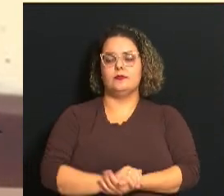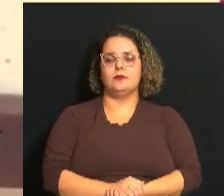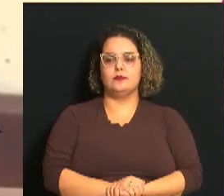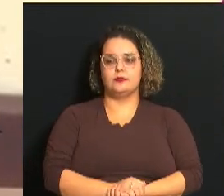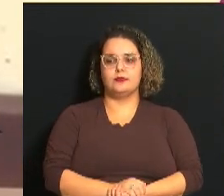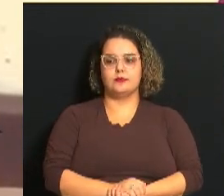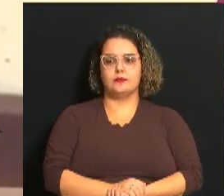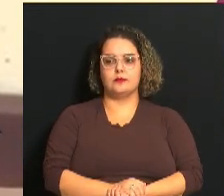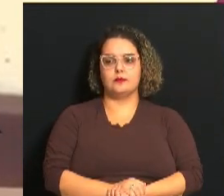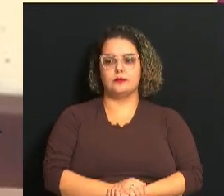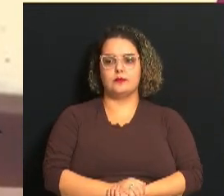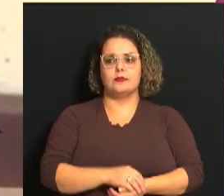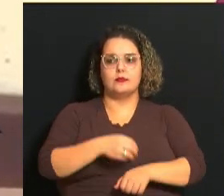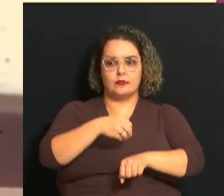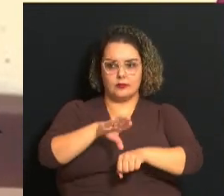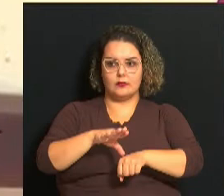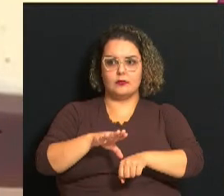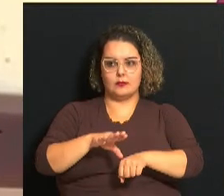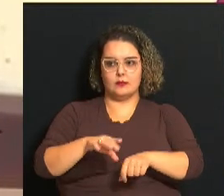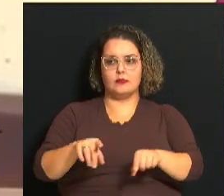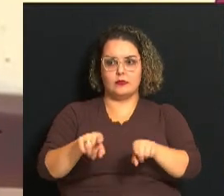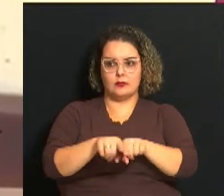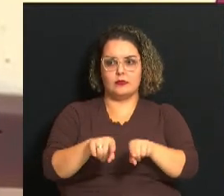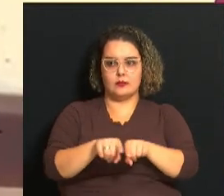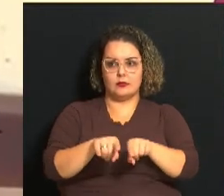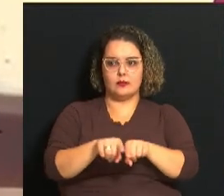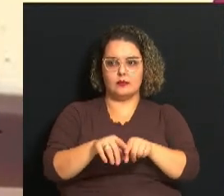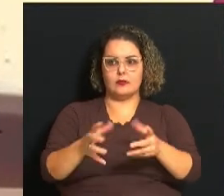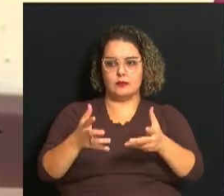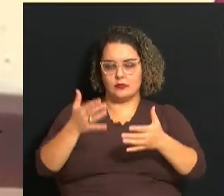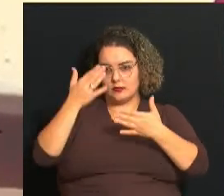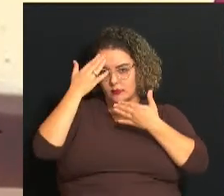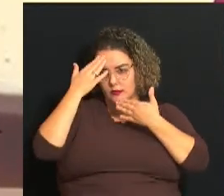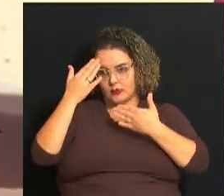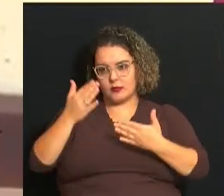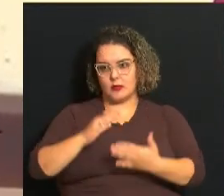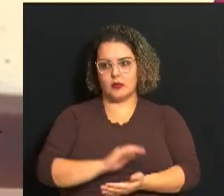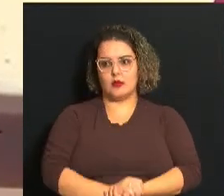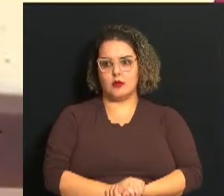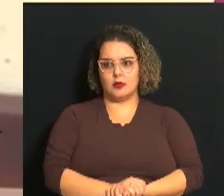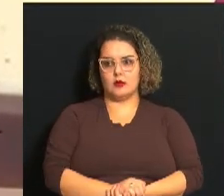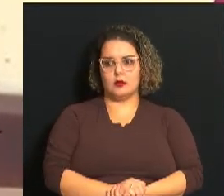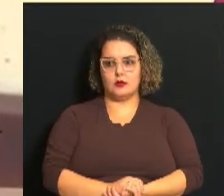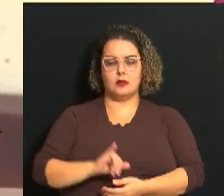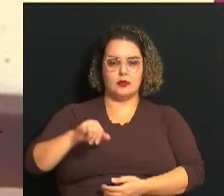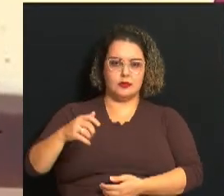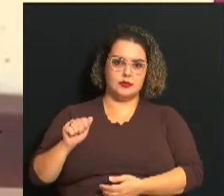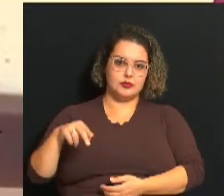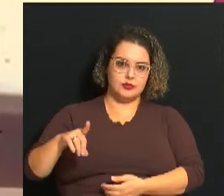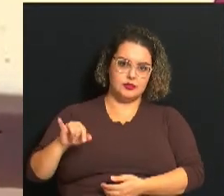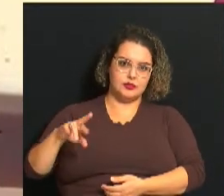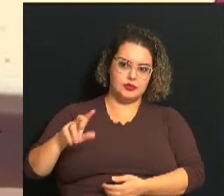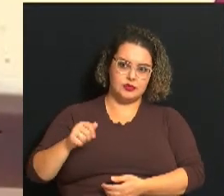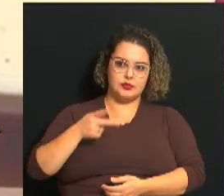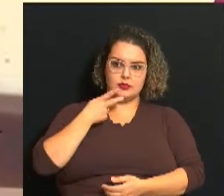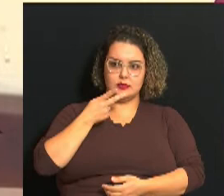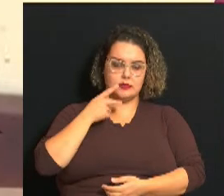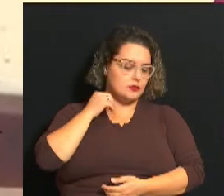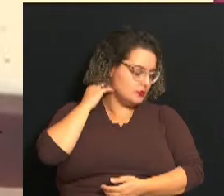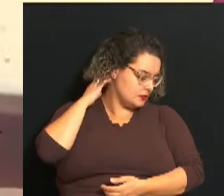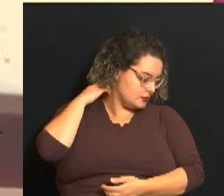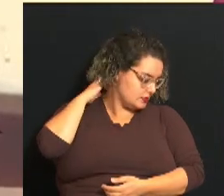sua presença encaminhamentos aqui também quero agradecer a gente já falou sobre essa questão